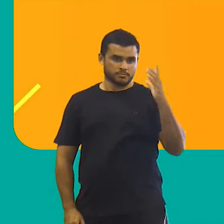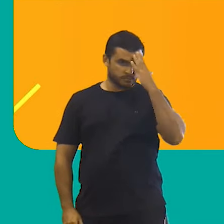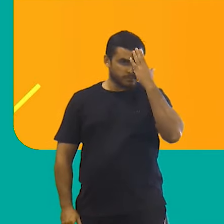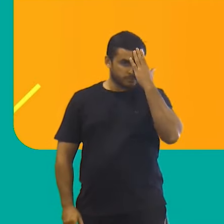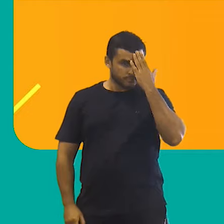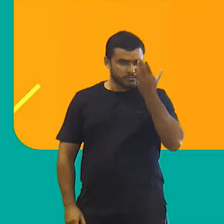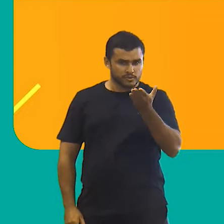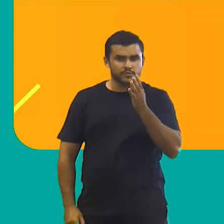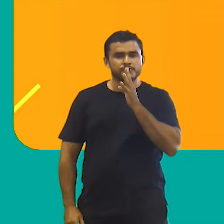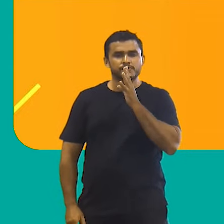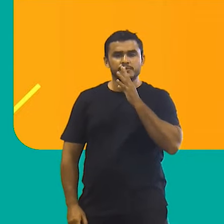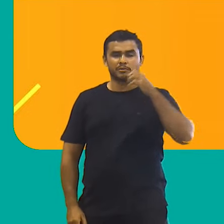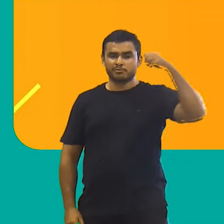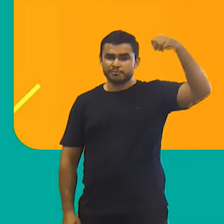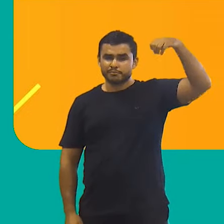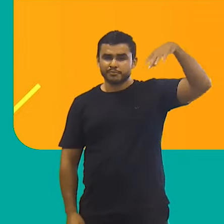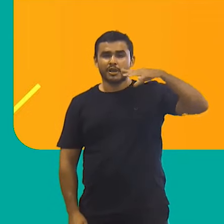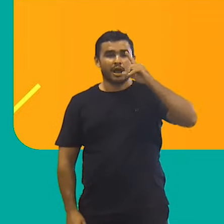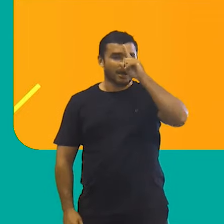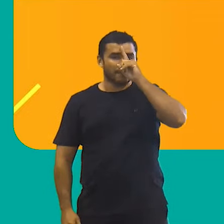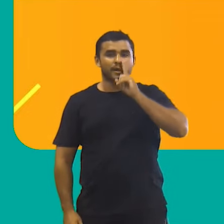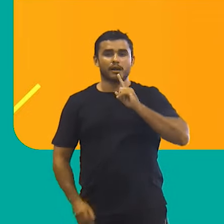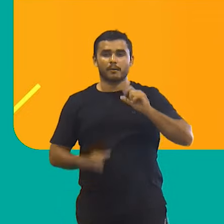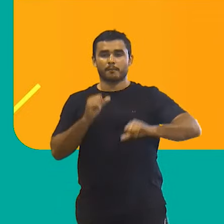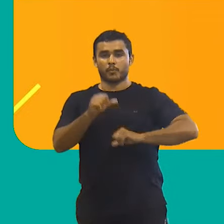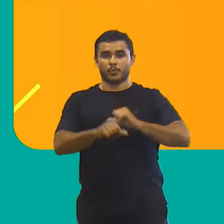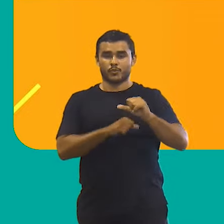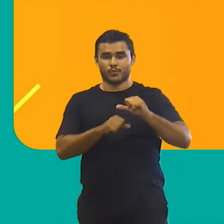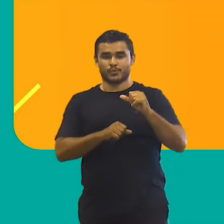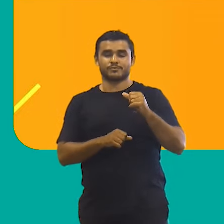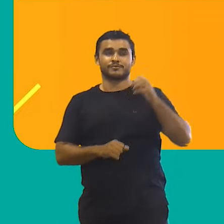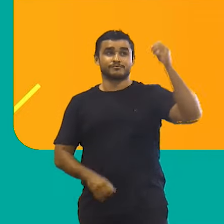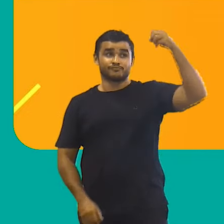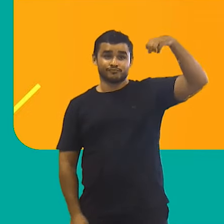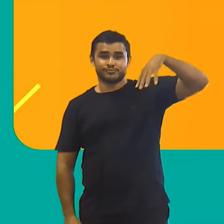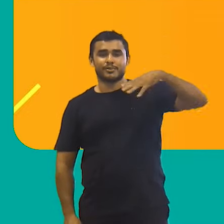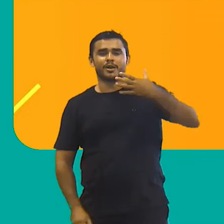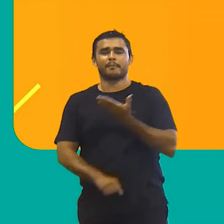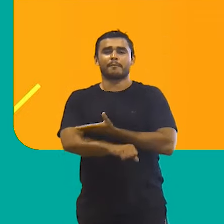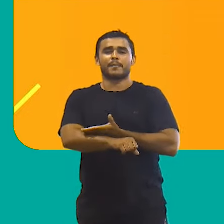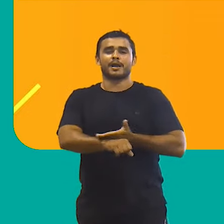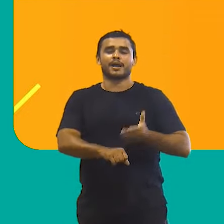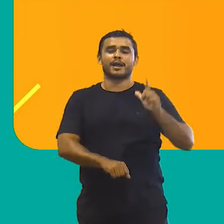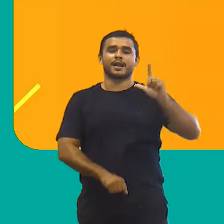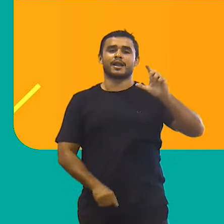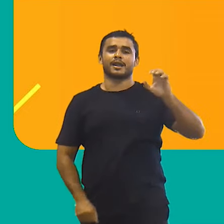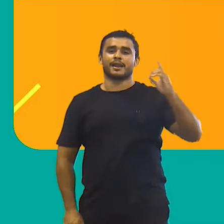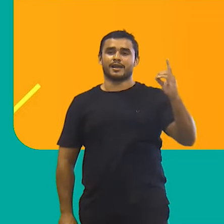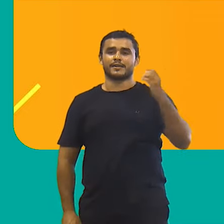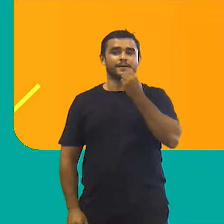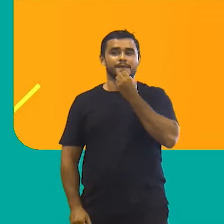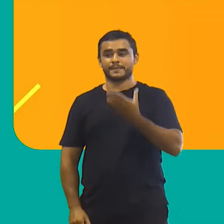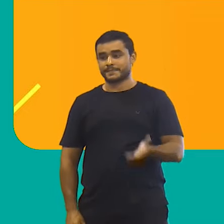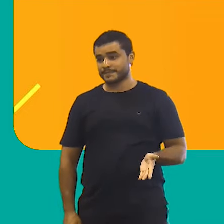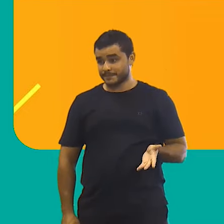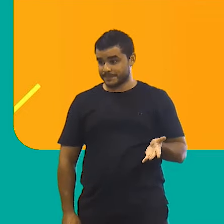Uma lâmpada incandescente que opera por 8 horas todo dia foi